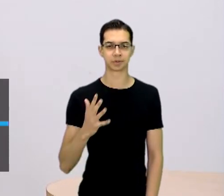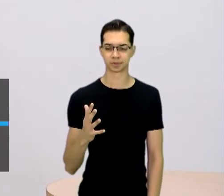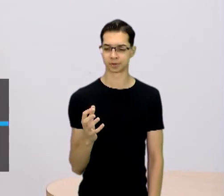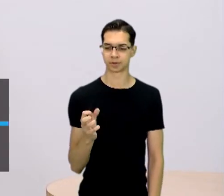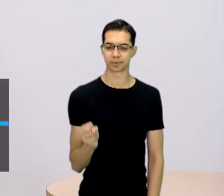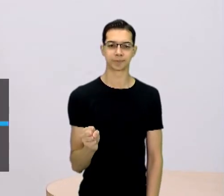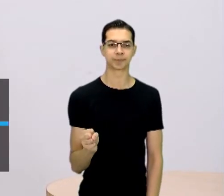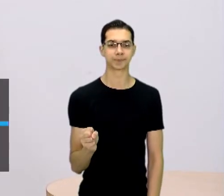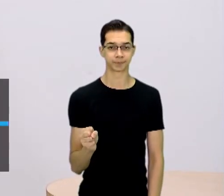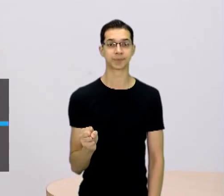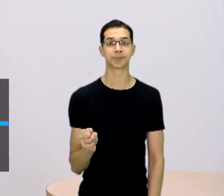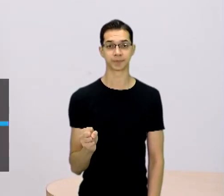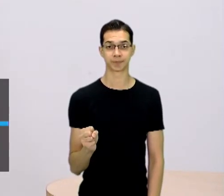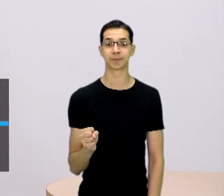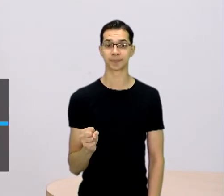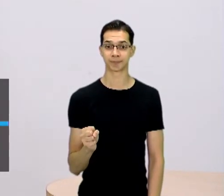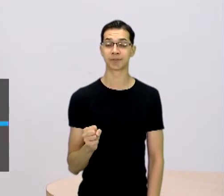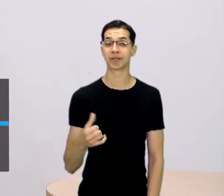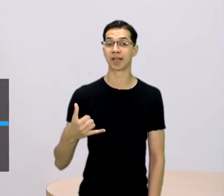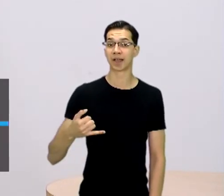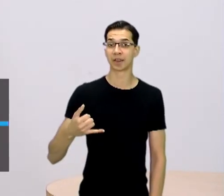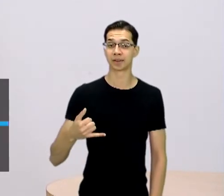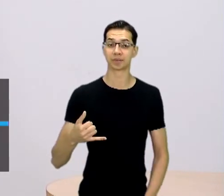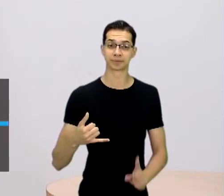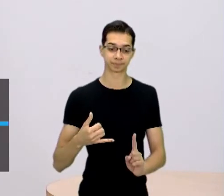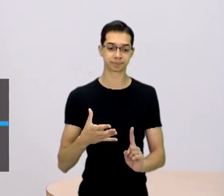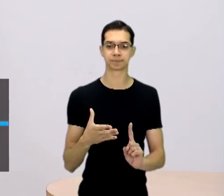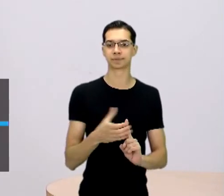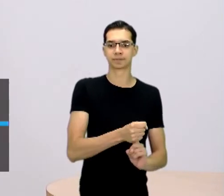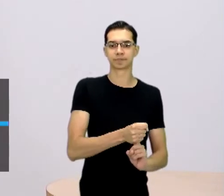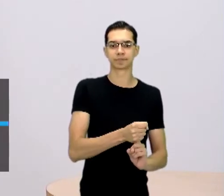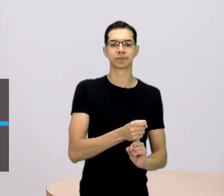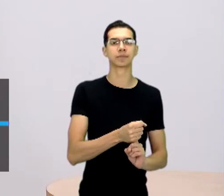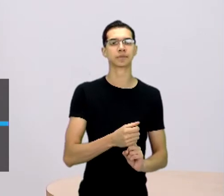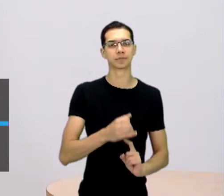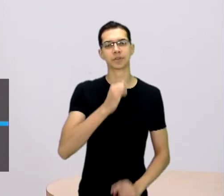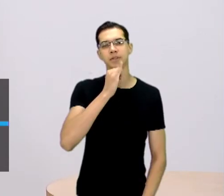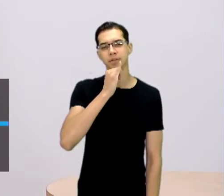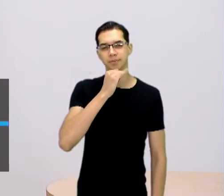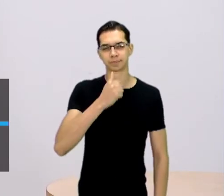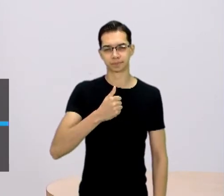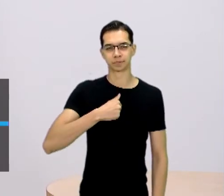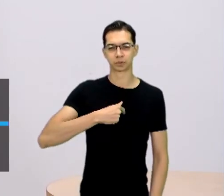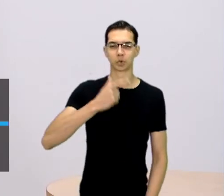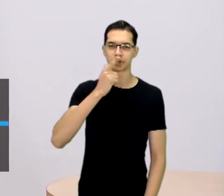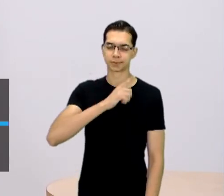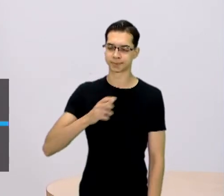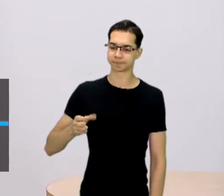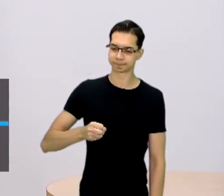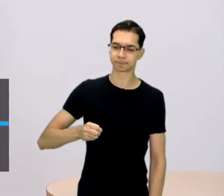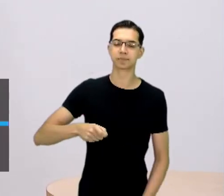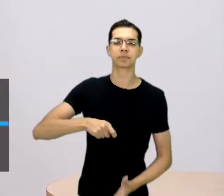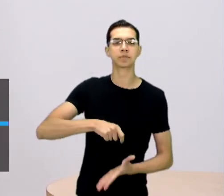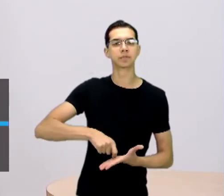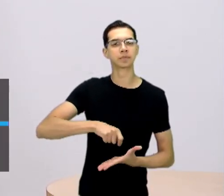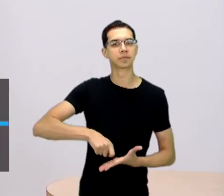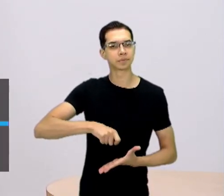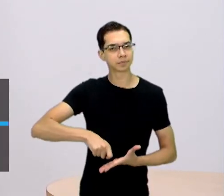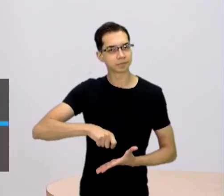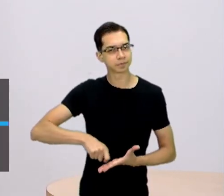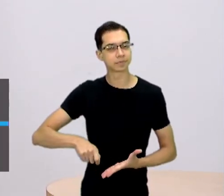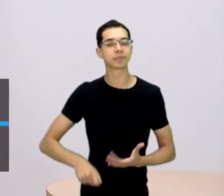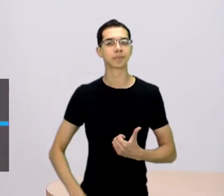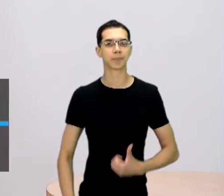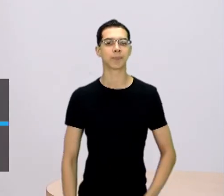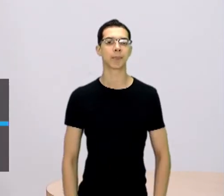dedos, que eu agarre aqui a caneta para eu escrever alguma coisa, ok? E aí, gente, dentro também da movimentação do